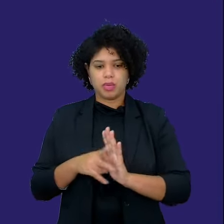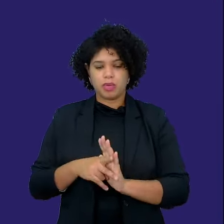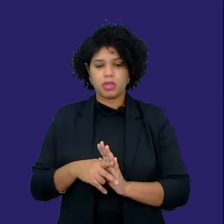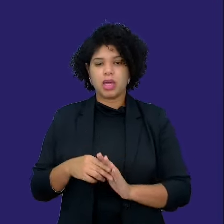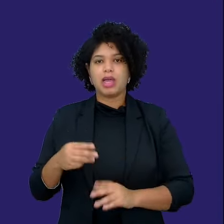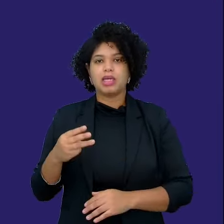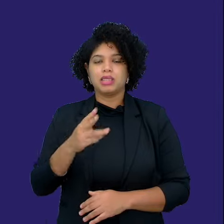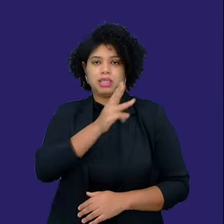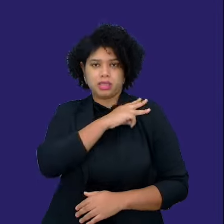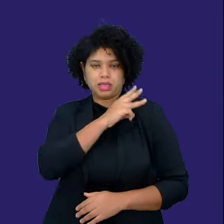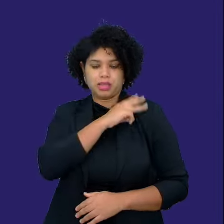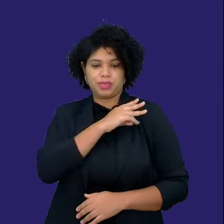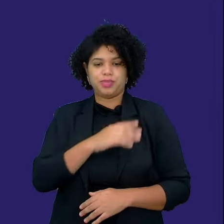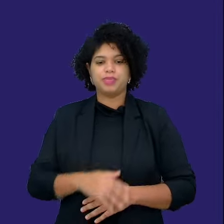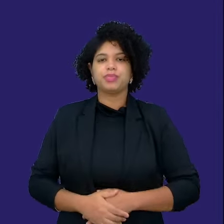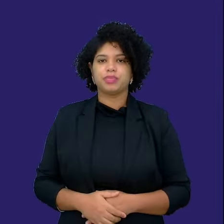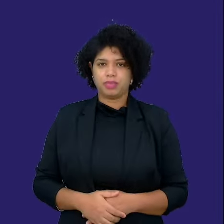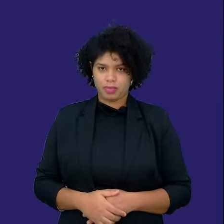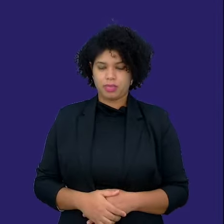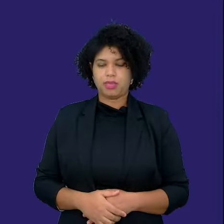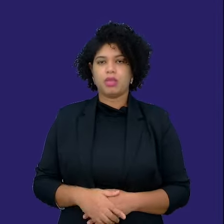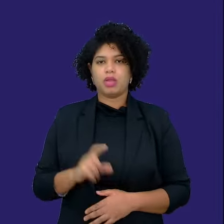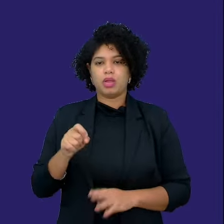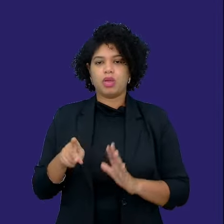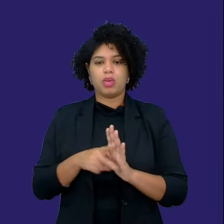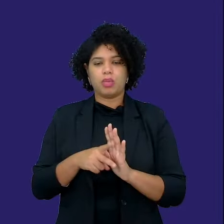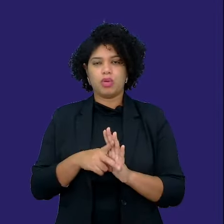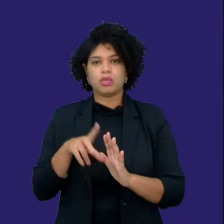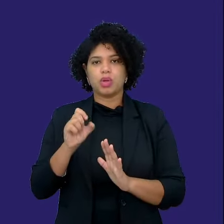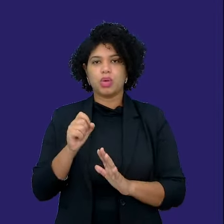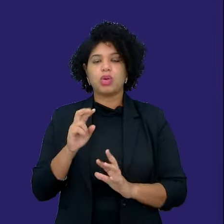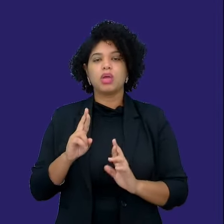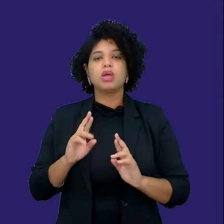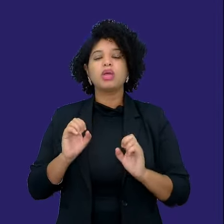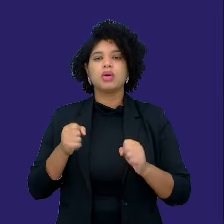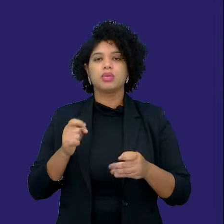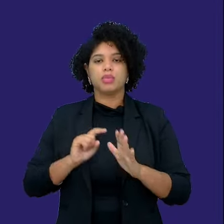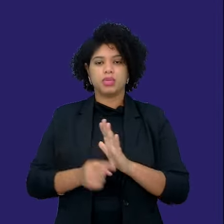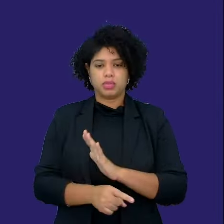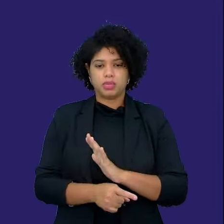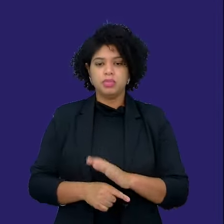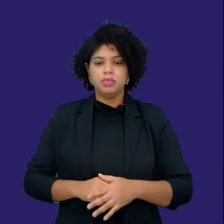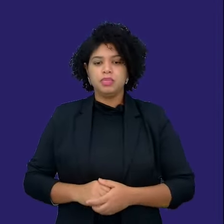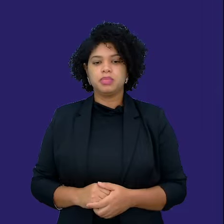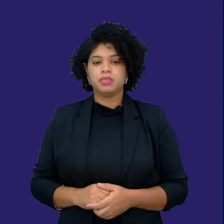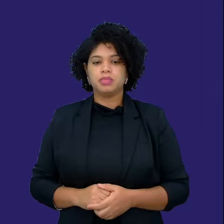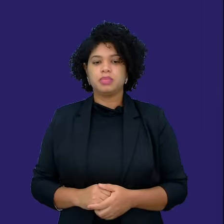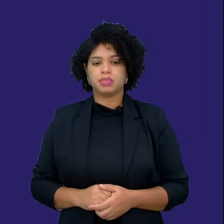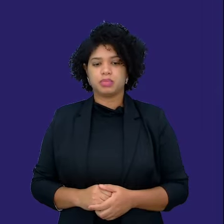terceira série do ensino médio, falando sobre o nosso programa de recuperação e aprofundamento.